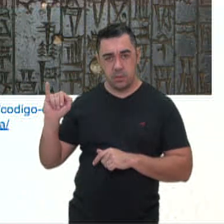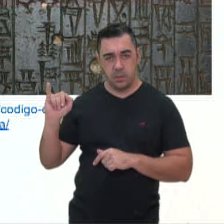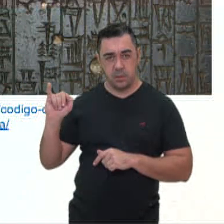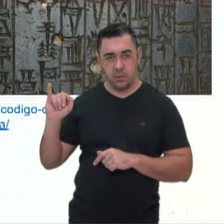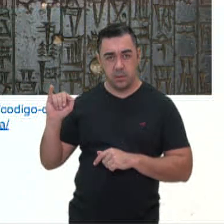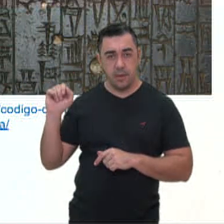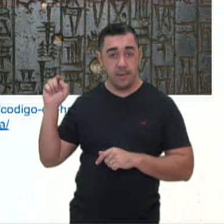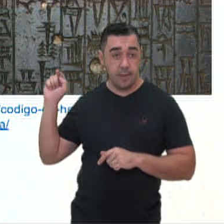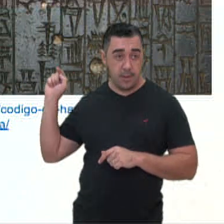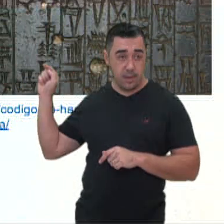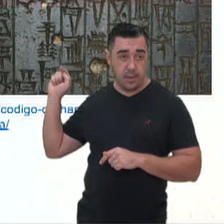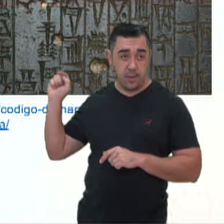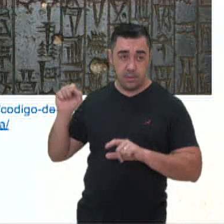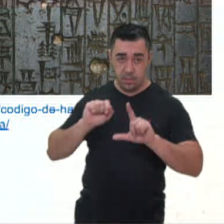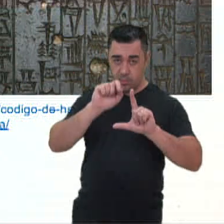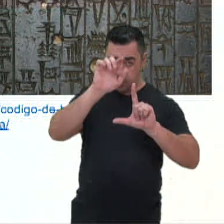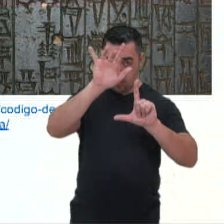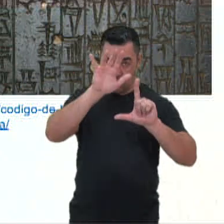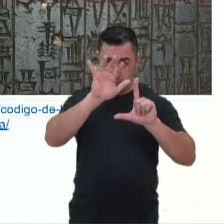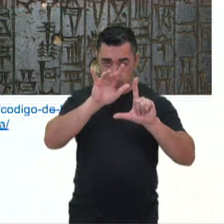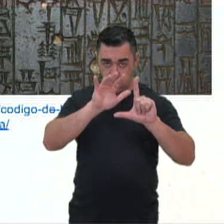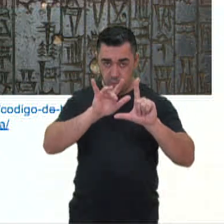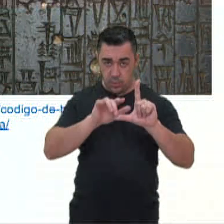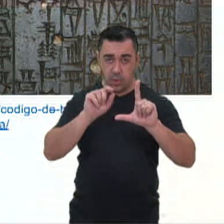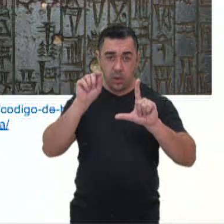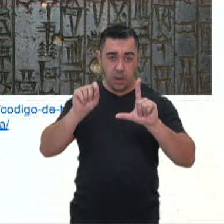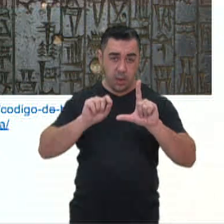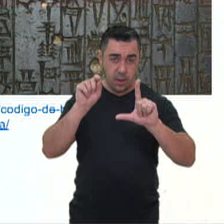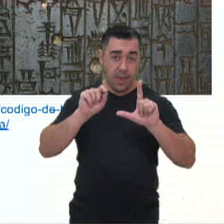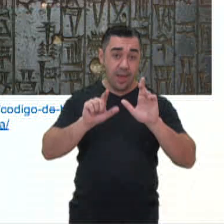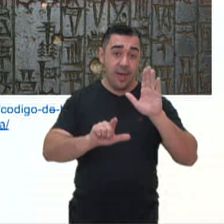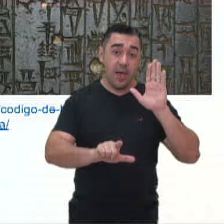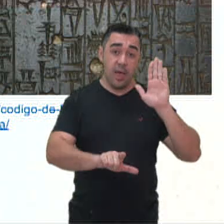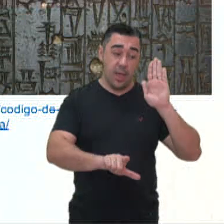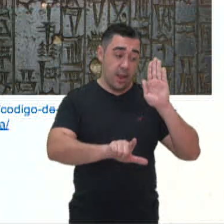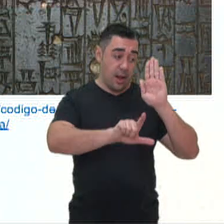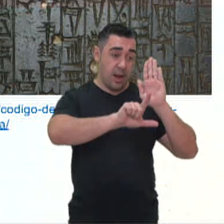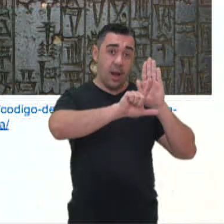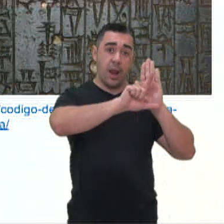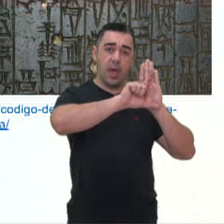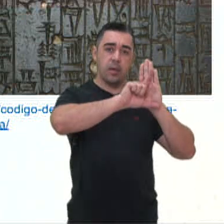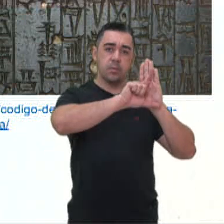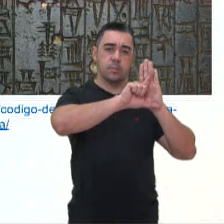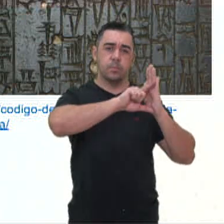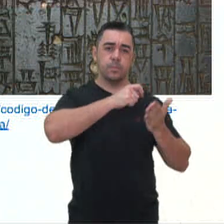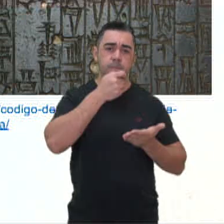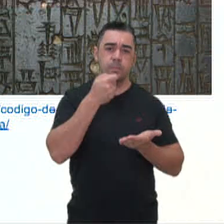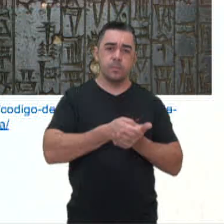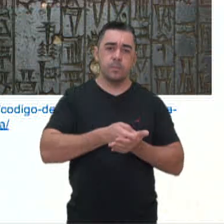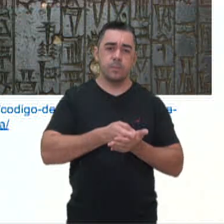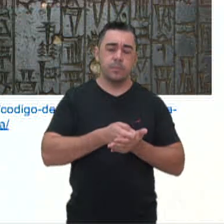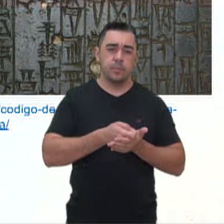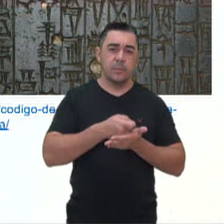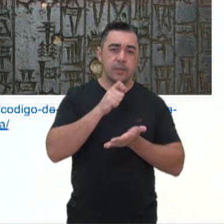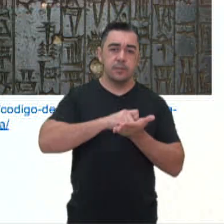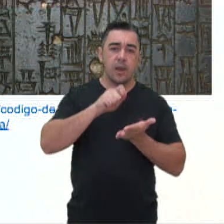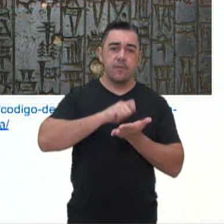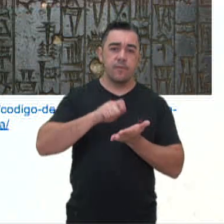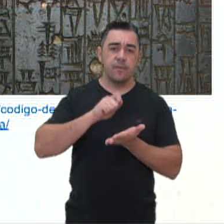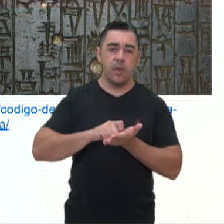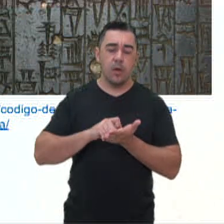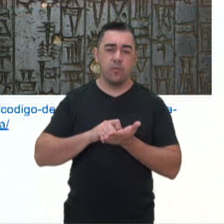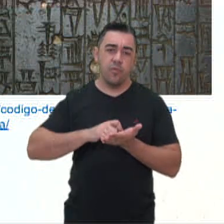esses códigos, ou essa ideia eram leis escritas pela primeira vez que se faz isso, que